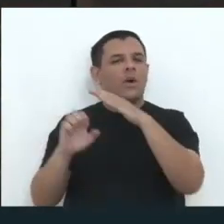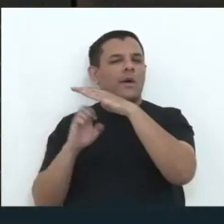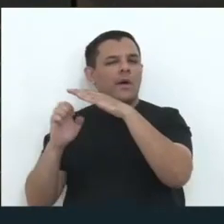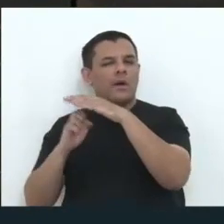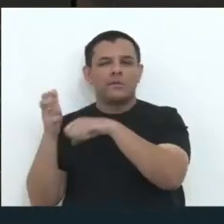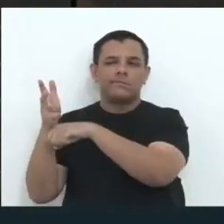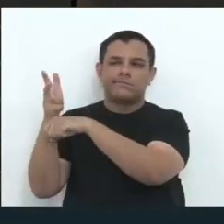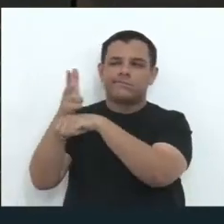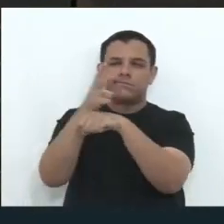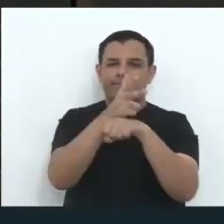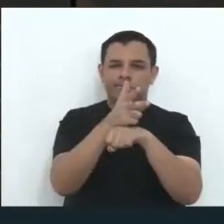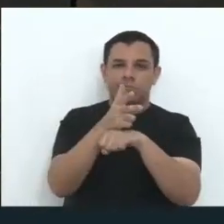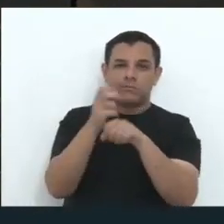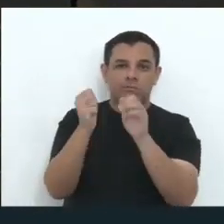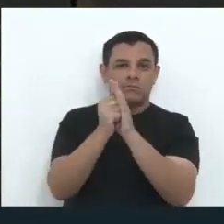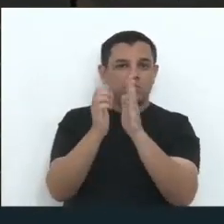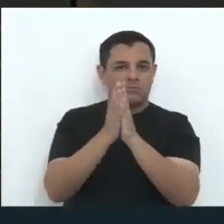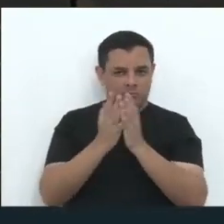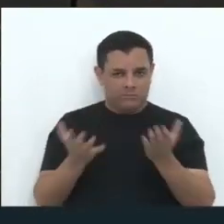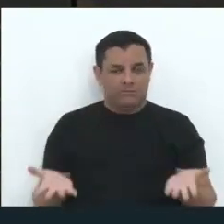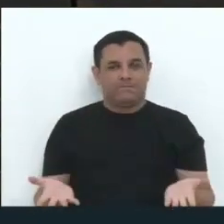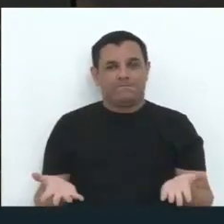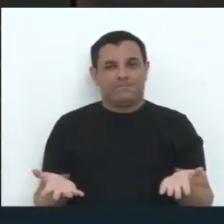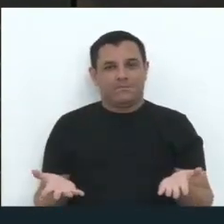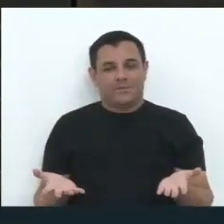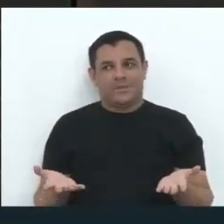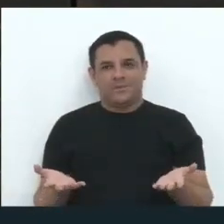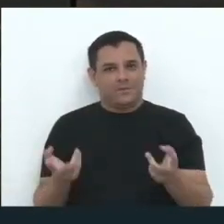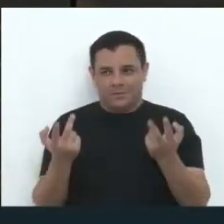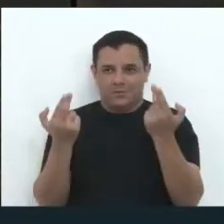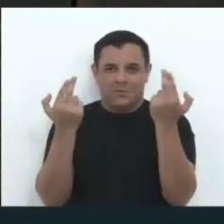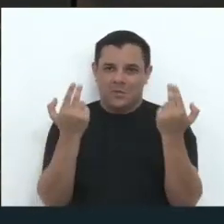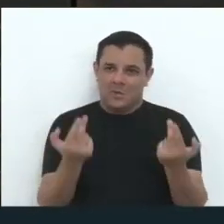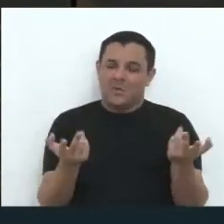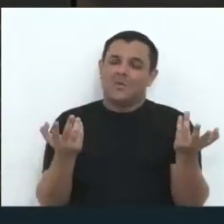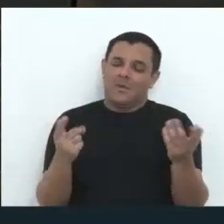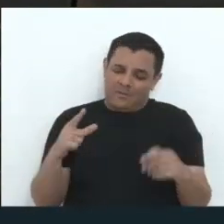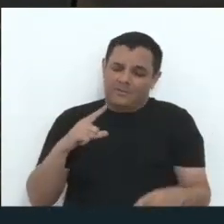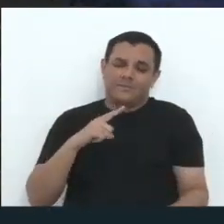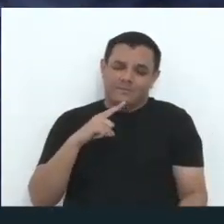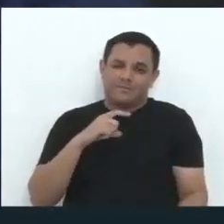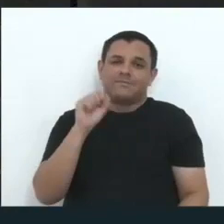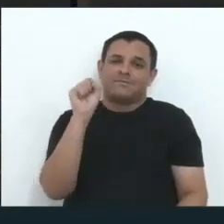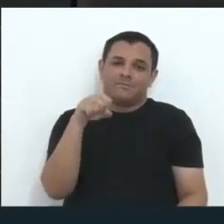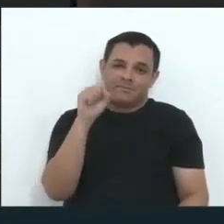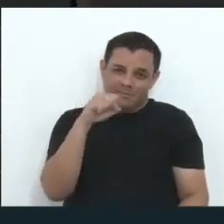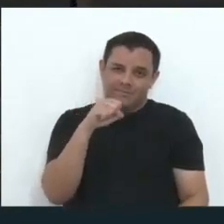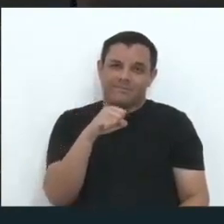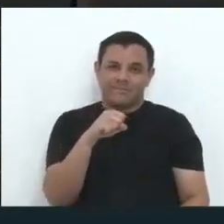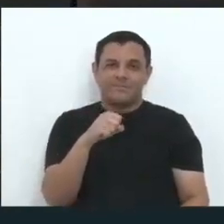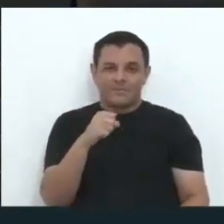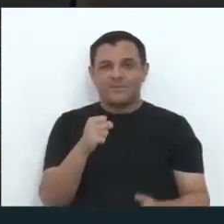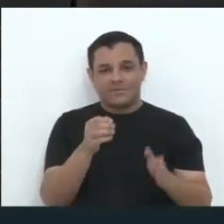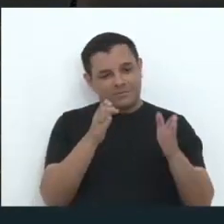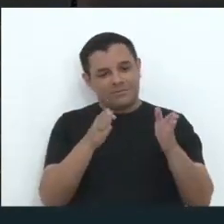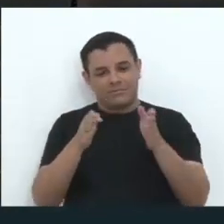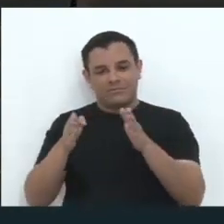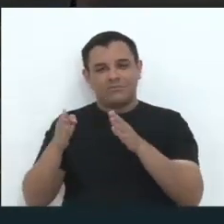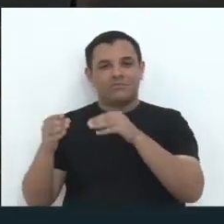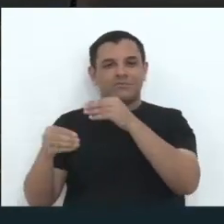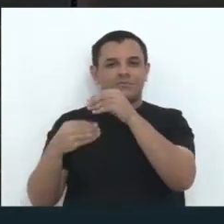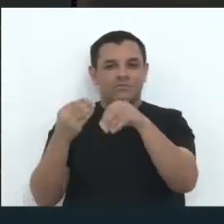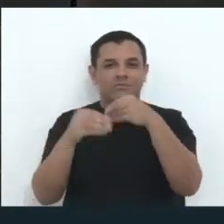não é, a gente não pode falar que é coincidência. A gente pode falar que existe sim uma organização. Uma organização,